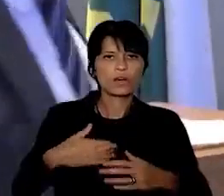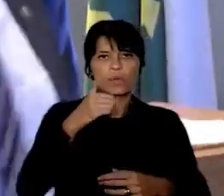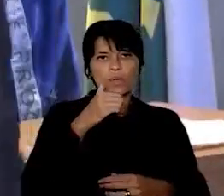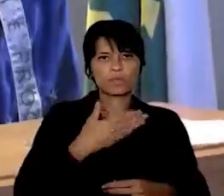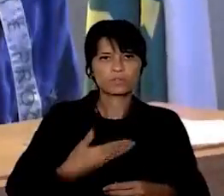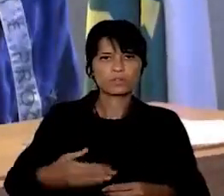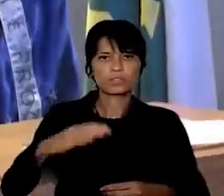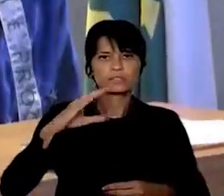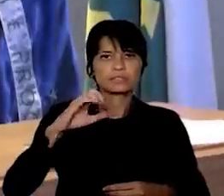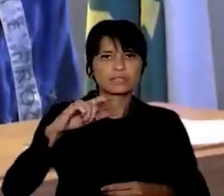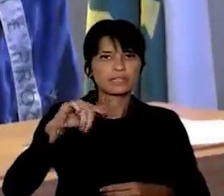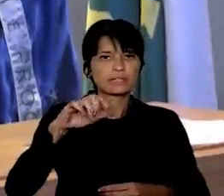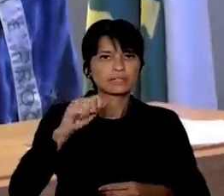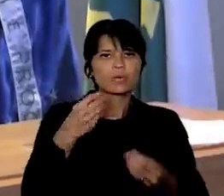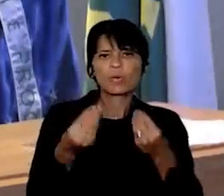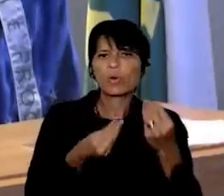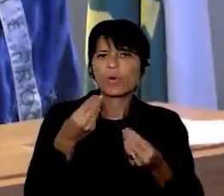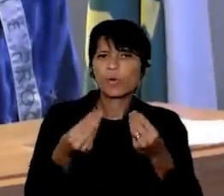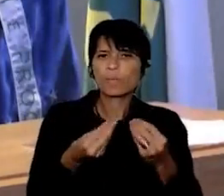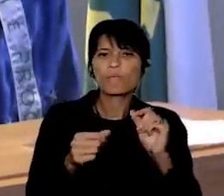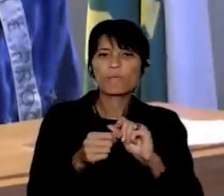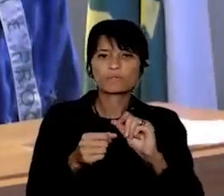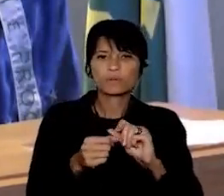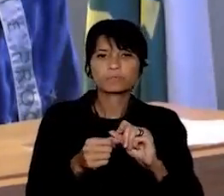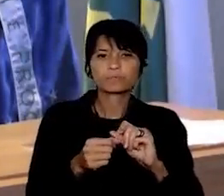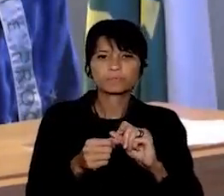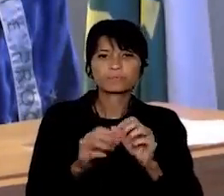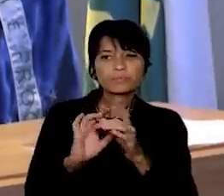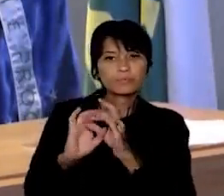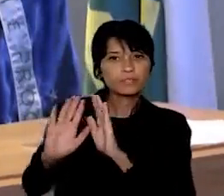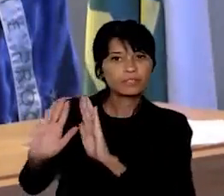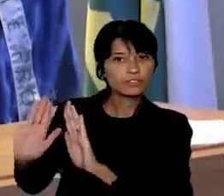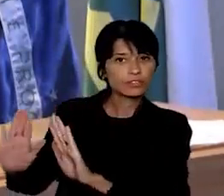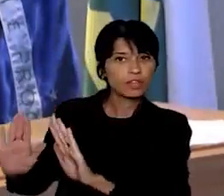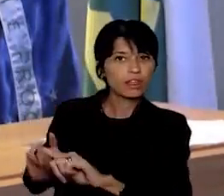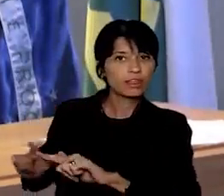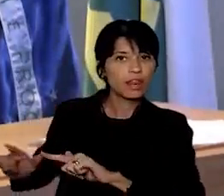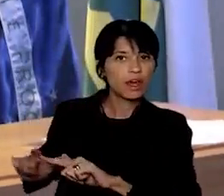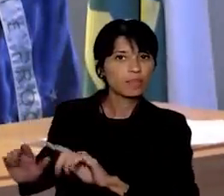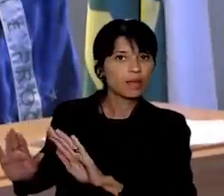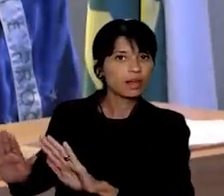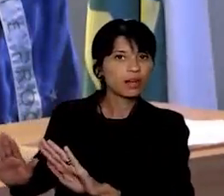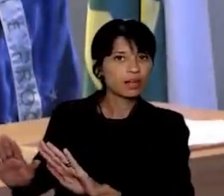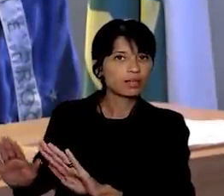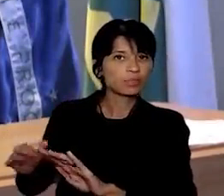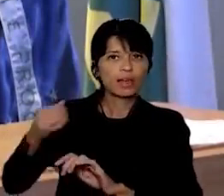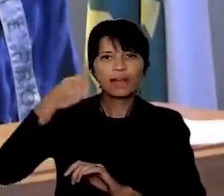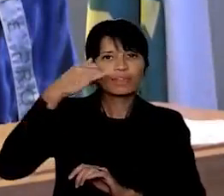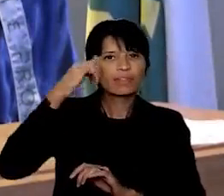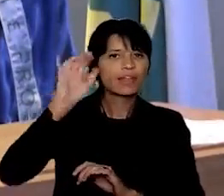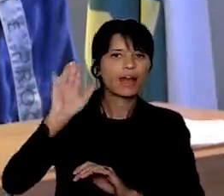numa forma de deixá-los lá trabalhando sem um prejuízo para